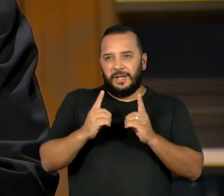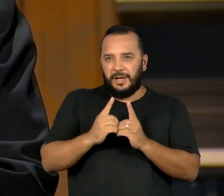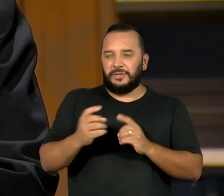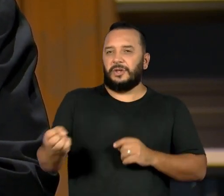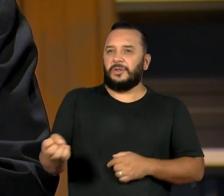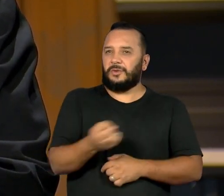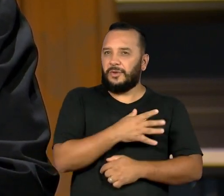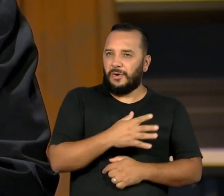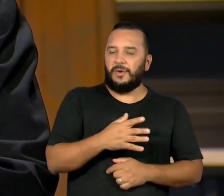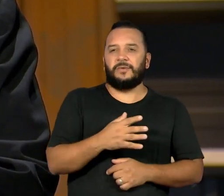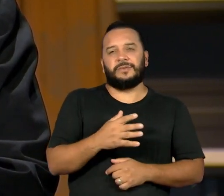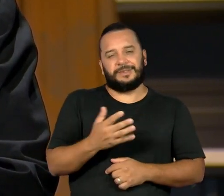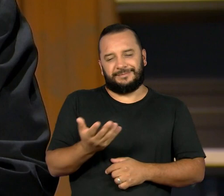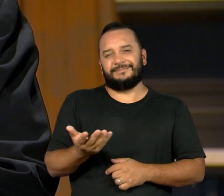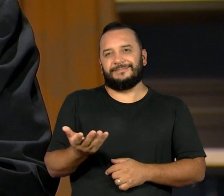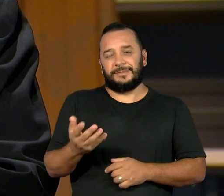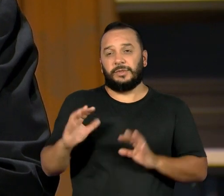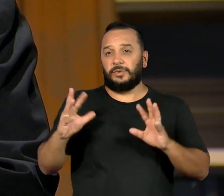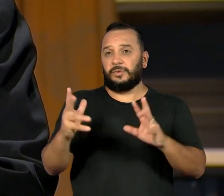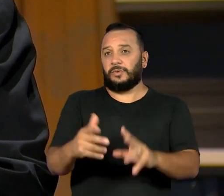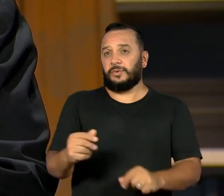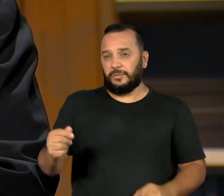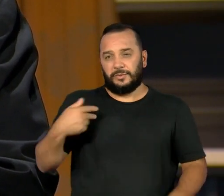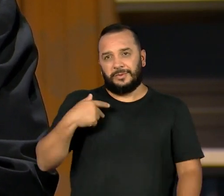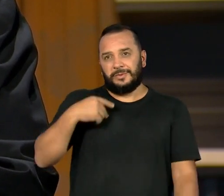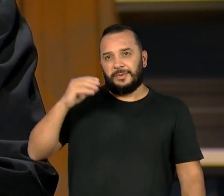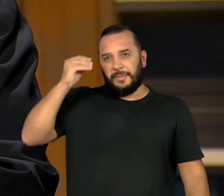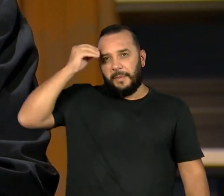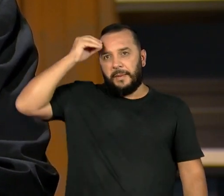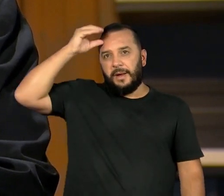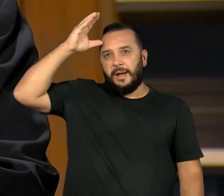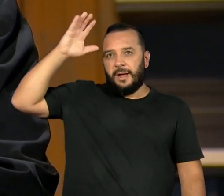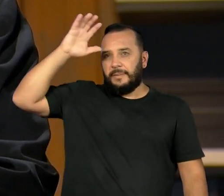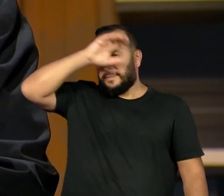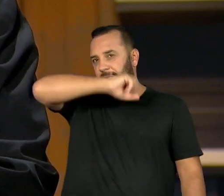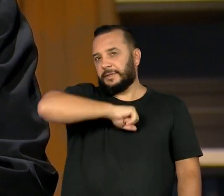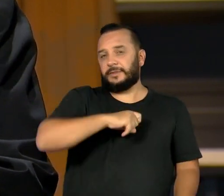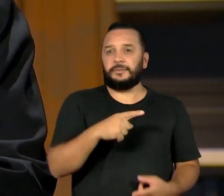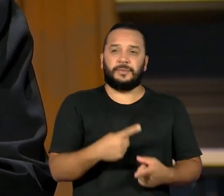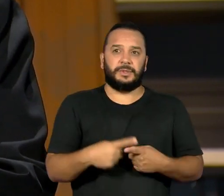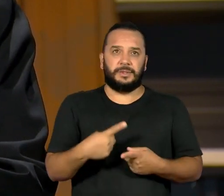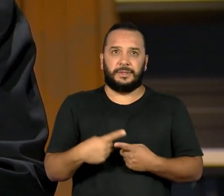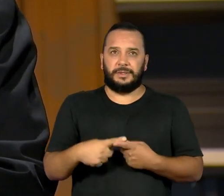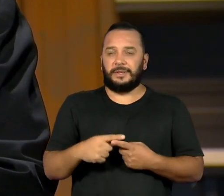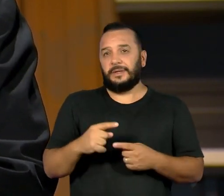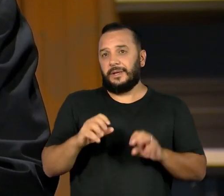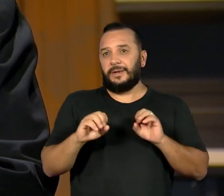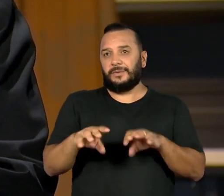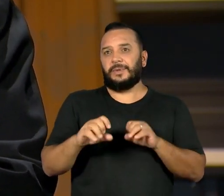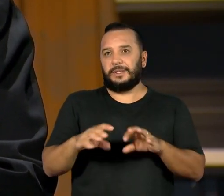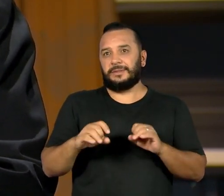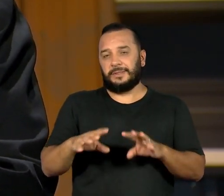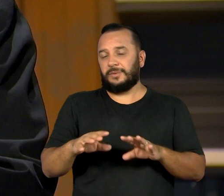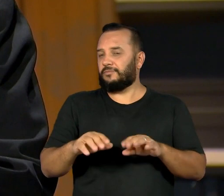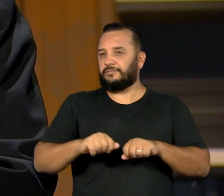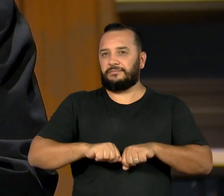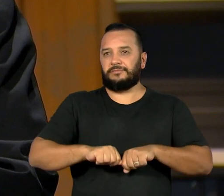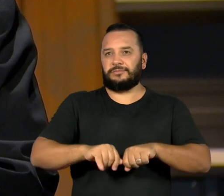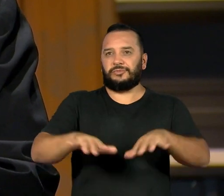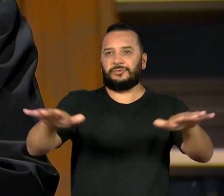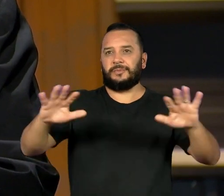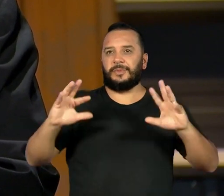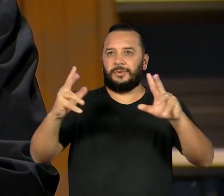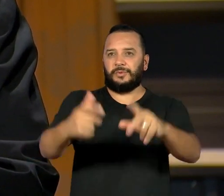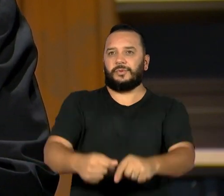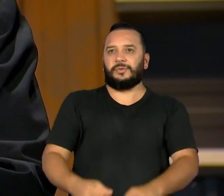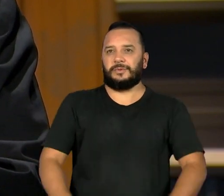aí todo mundo ganha, porque a barra da qualidade da educação para todos, né, vai subindo. E tem